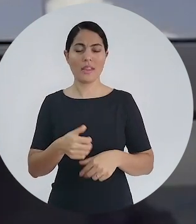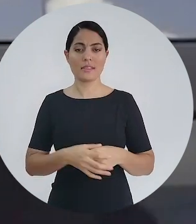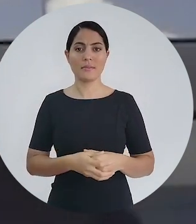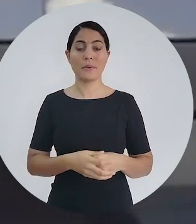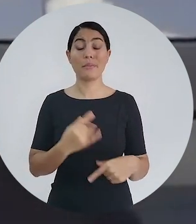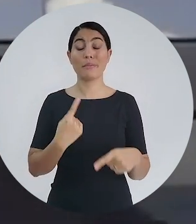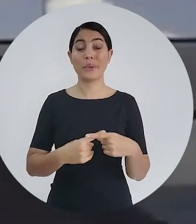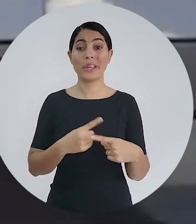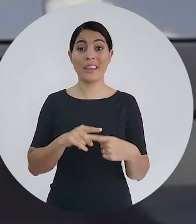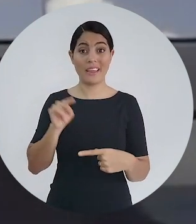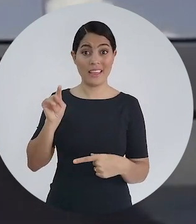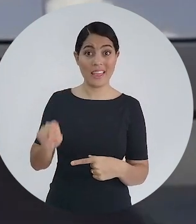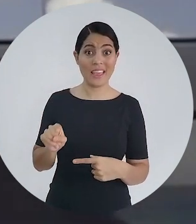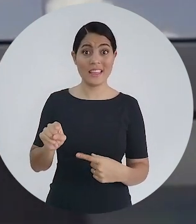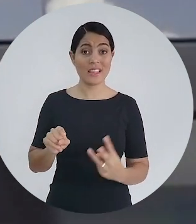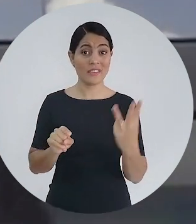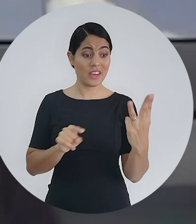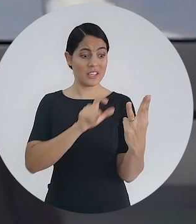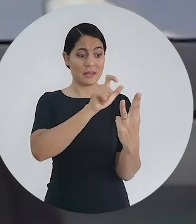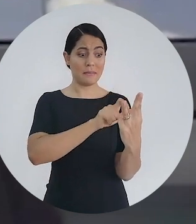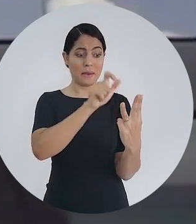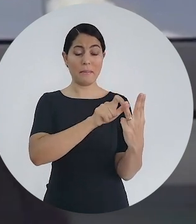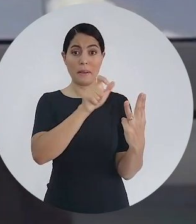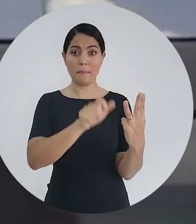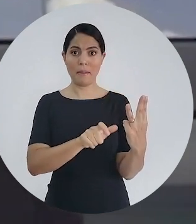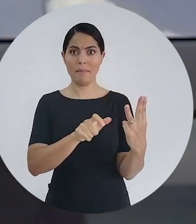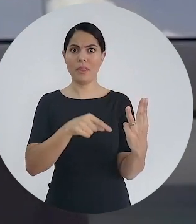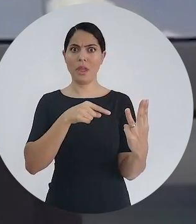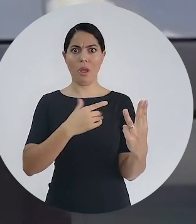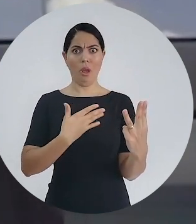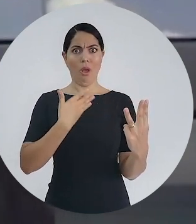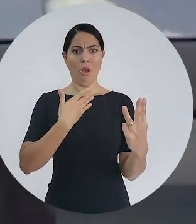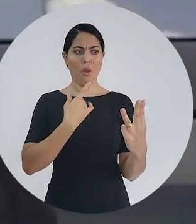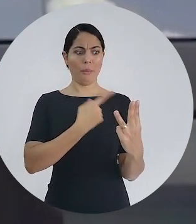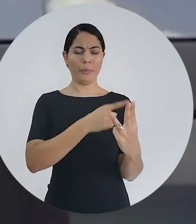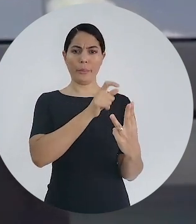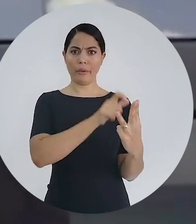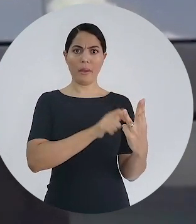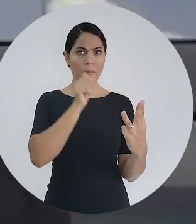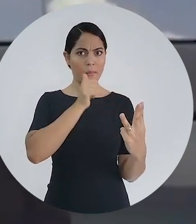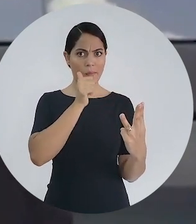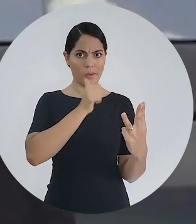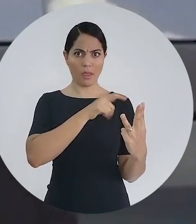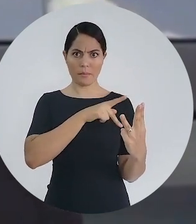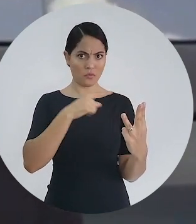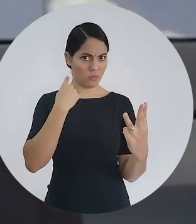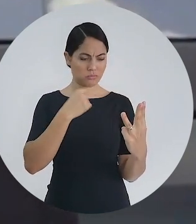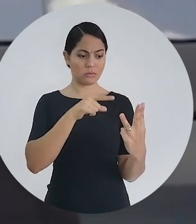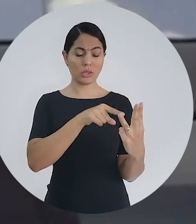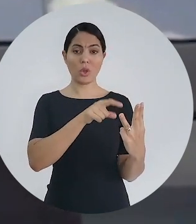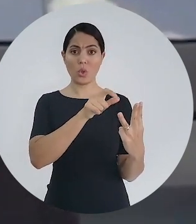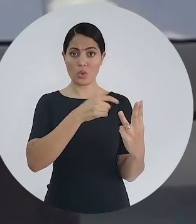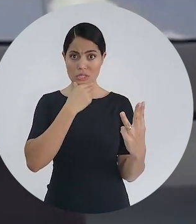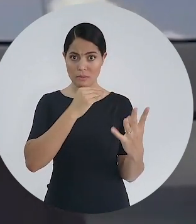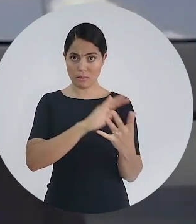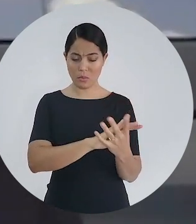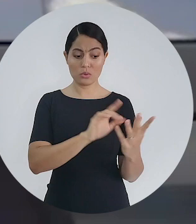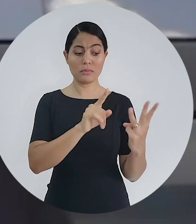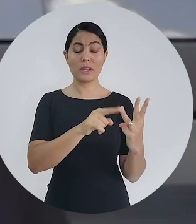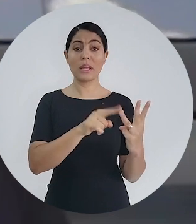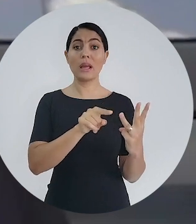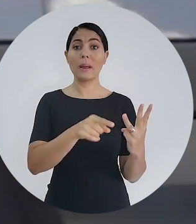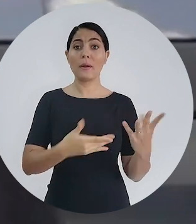verdade, três tentativas de homicídio. Porque, para minha surpresa, ontem eu soube também que um dos nossos colaboradores, que estava